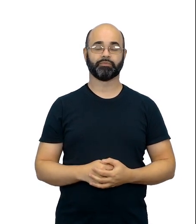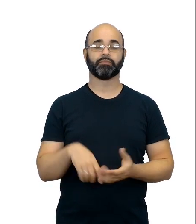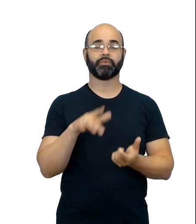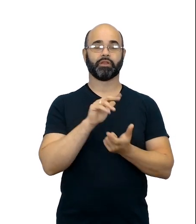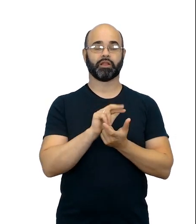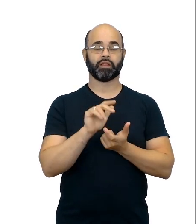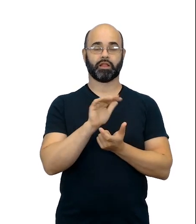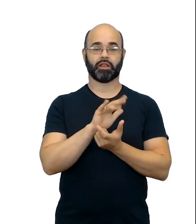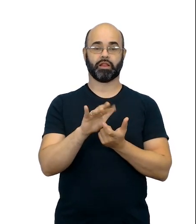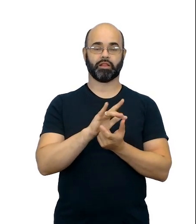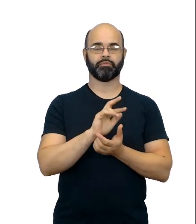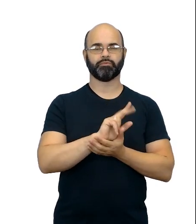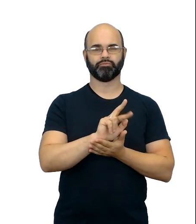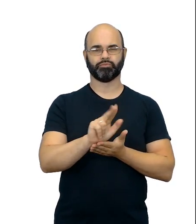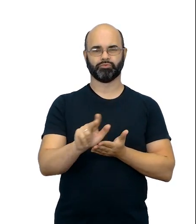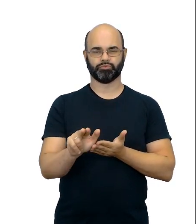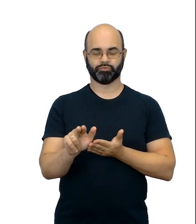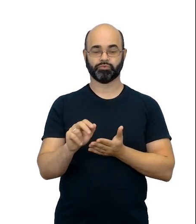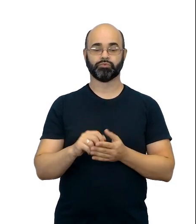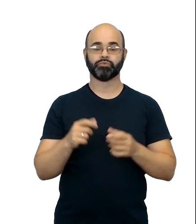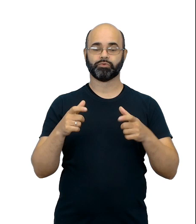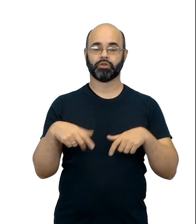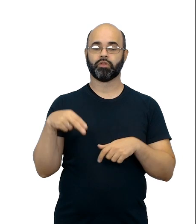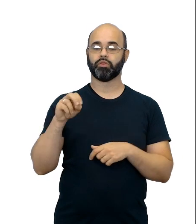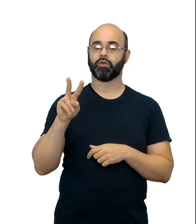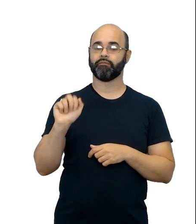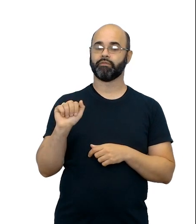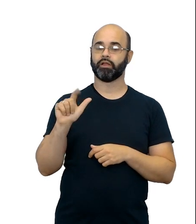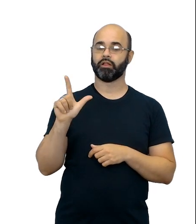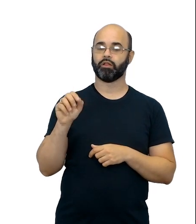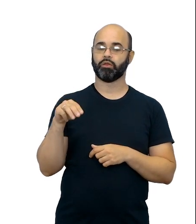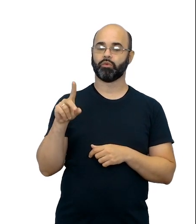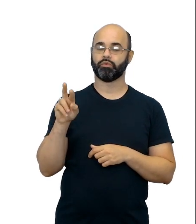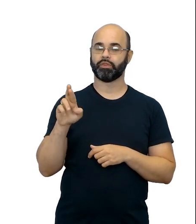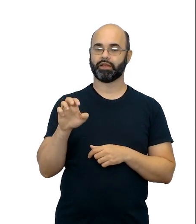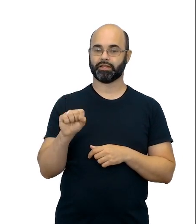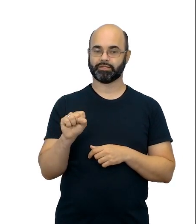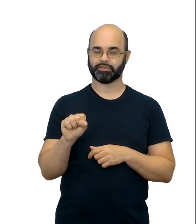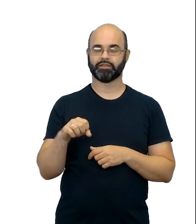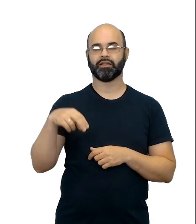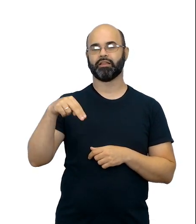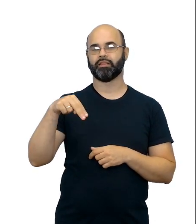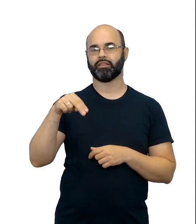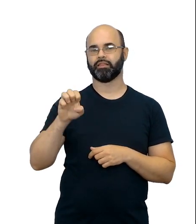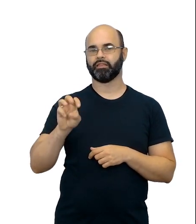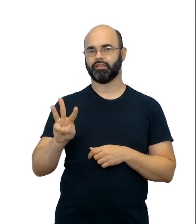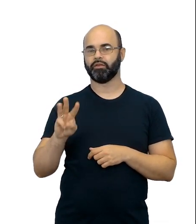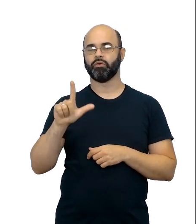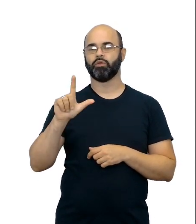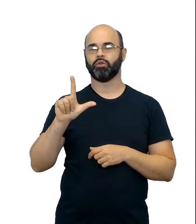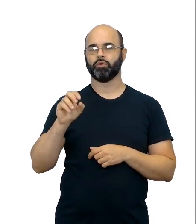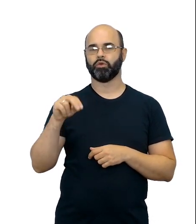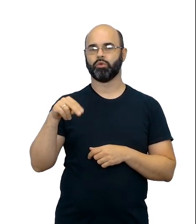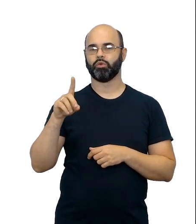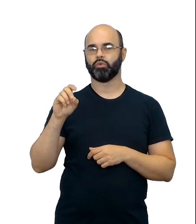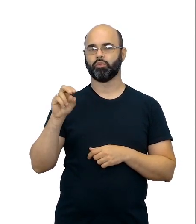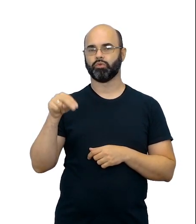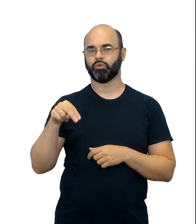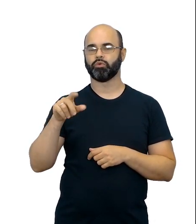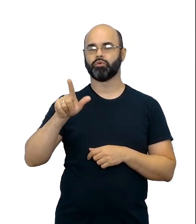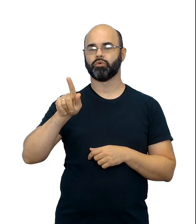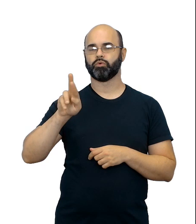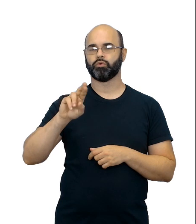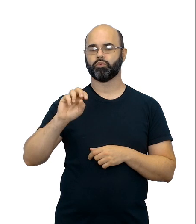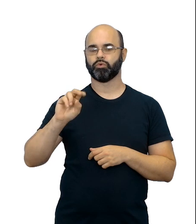no grupo de Nova Londres, que é o nosso famoso New London Group, que é mais ou menos em torno de 1995 que